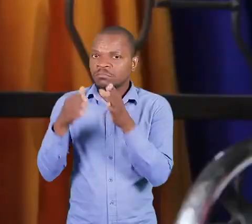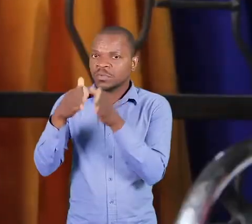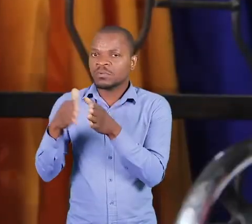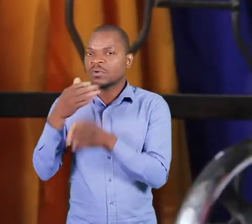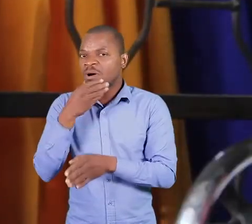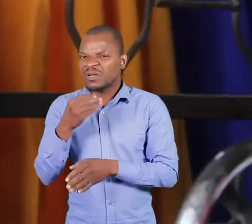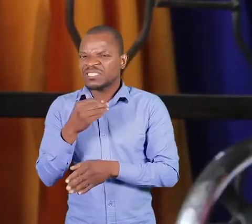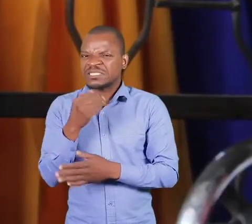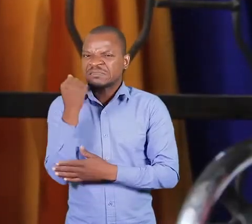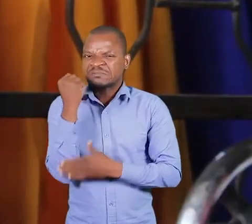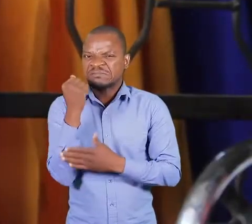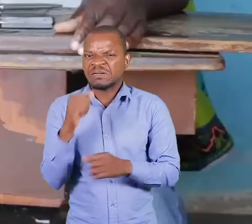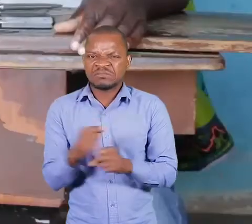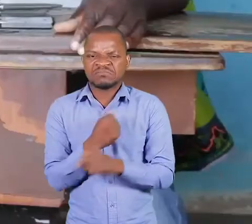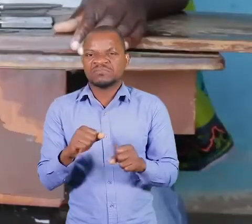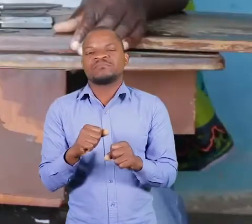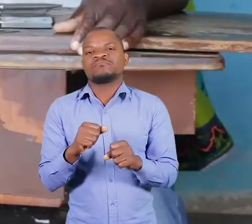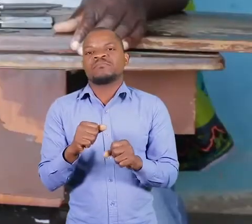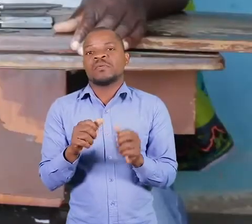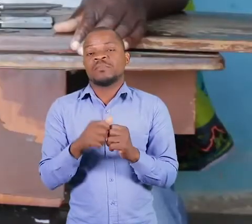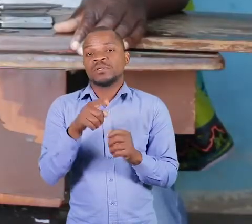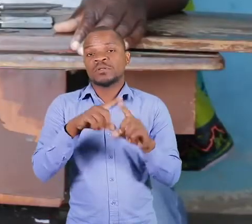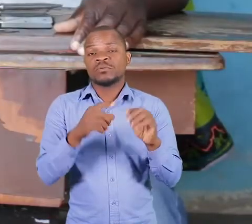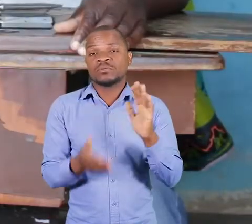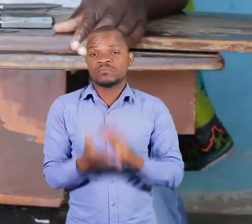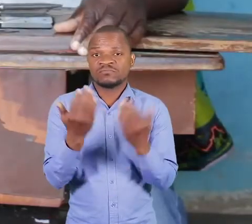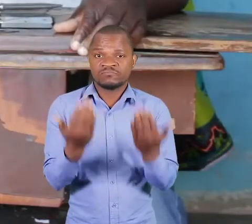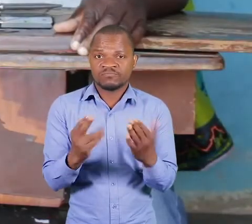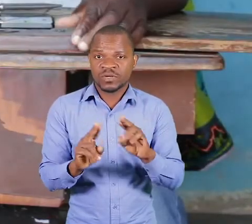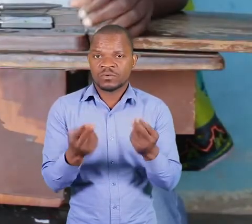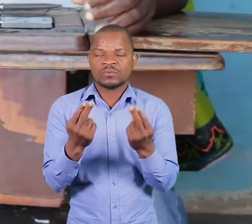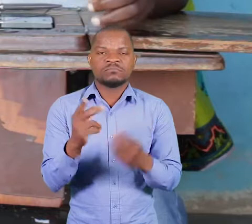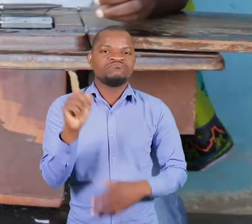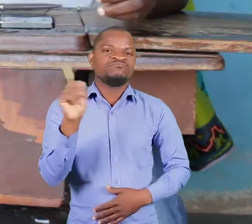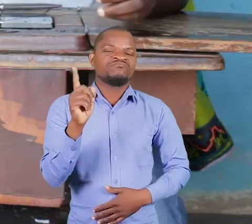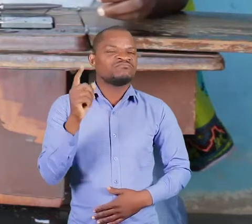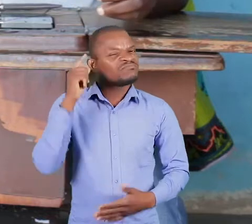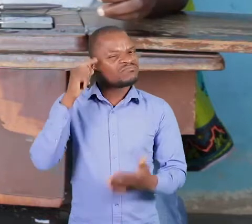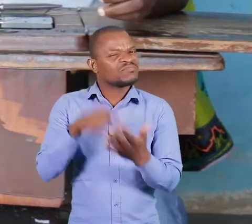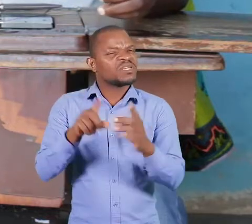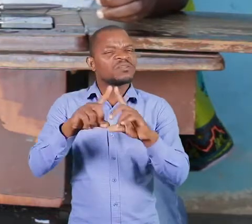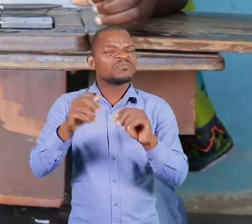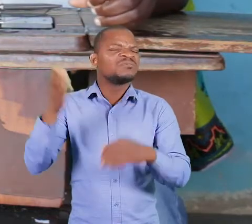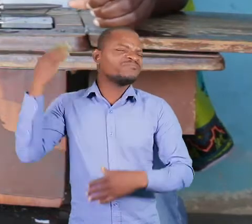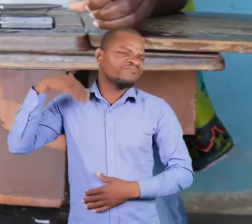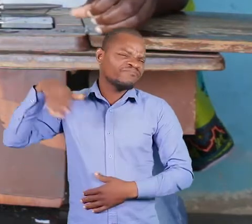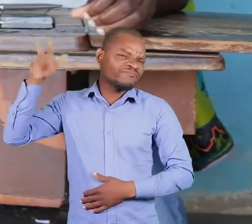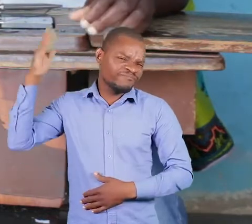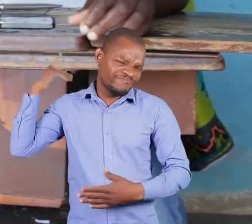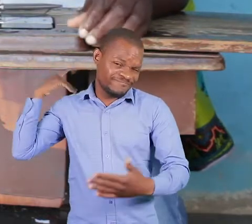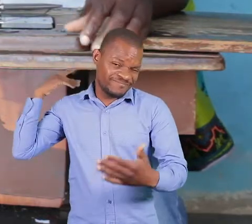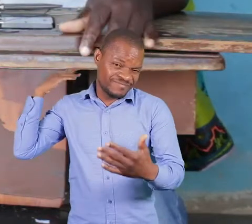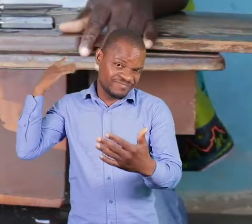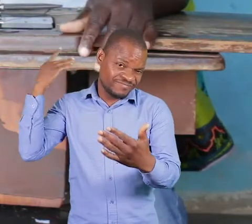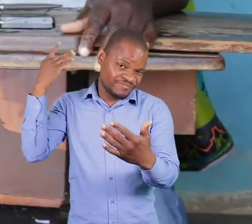ciumentos, sempre tem que ir assim. Agora, esta ideia não é só de hoje. Não. Nós já ouvimos falar há muito mais